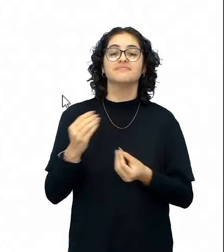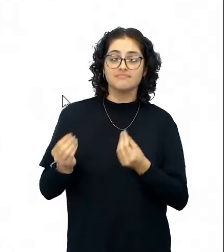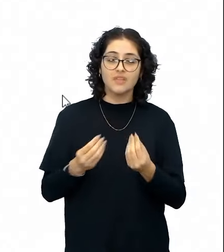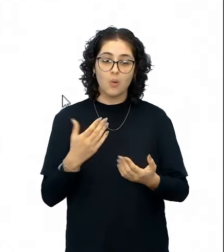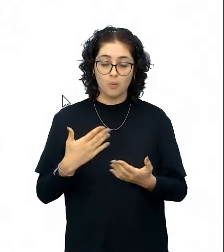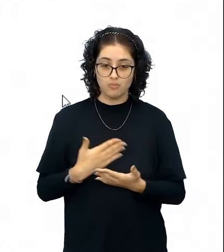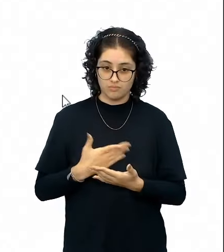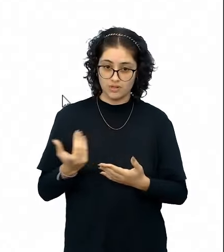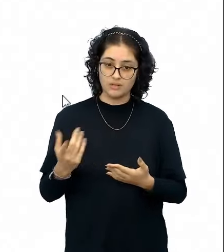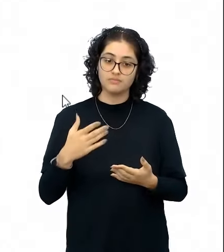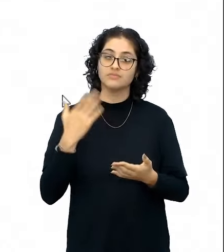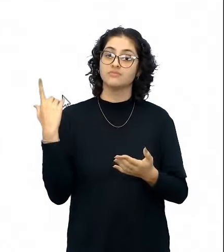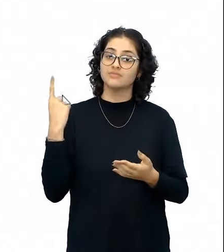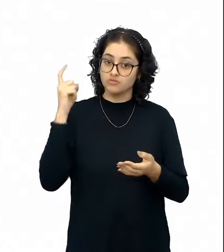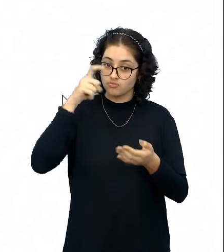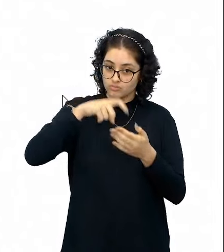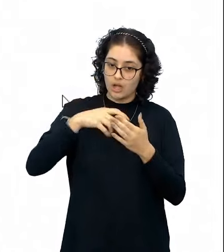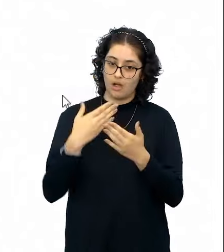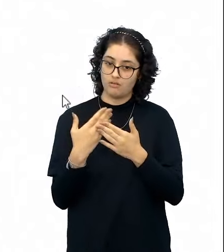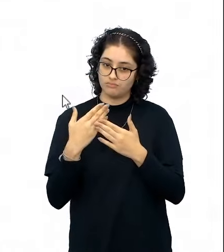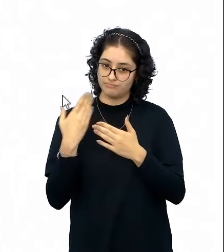dela, retomada da aula,